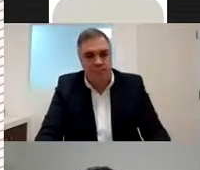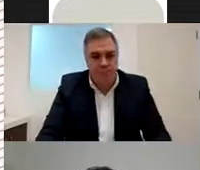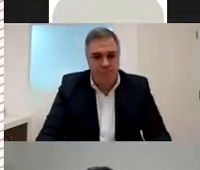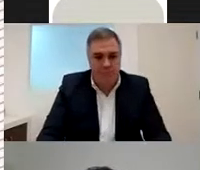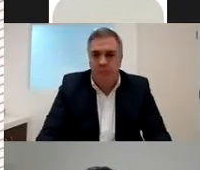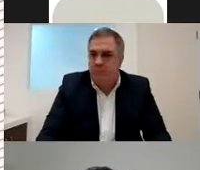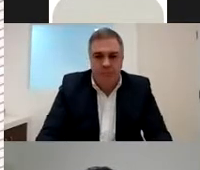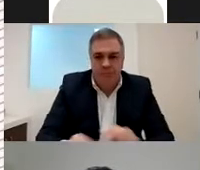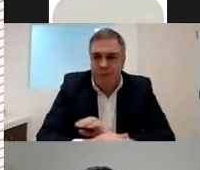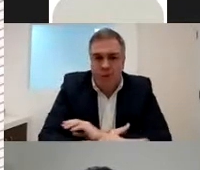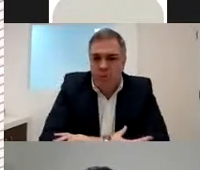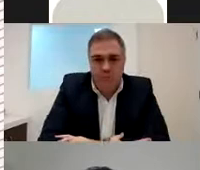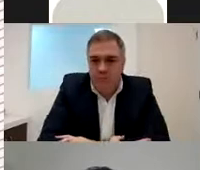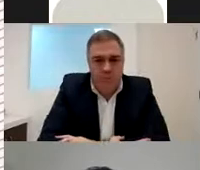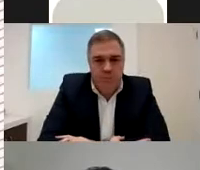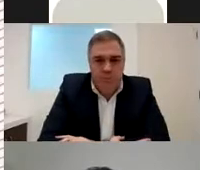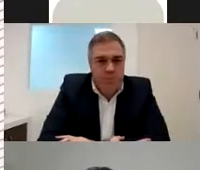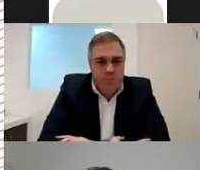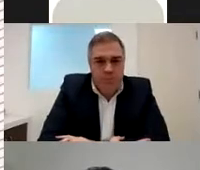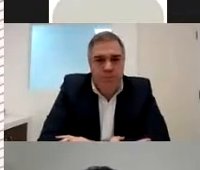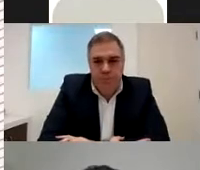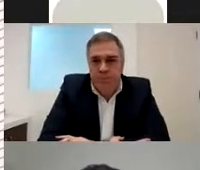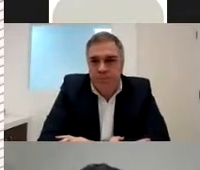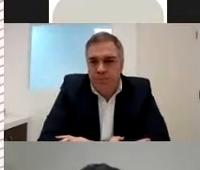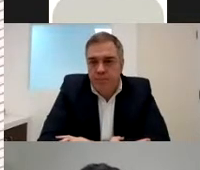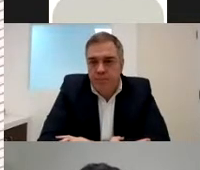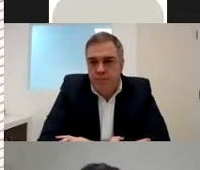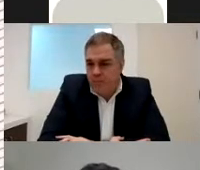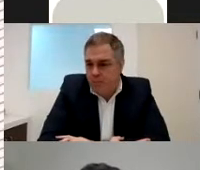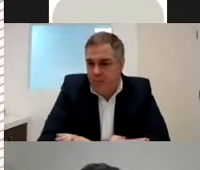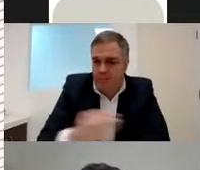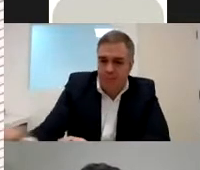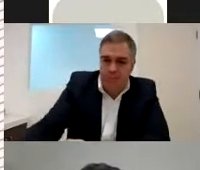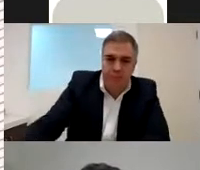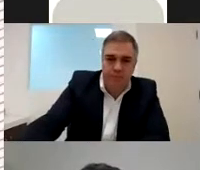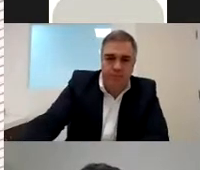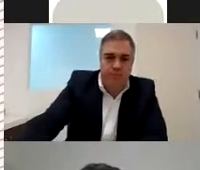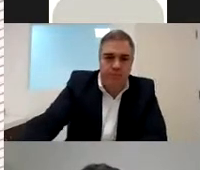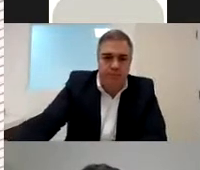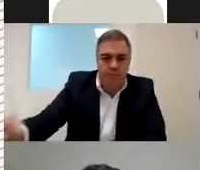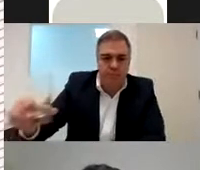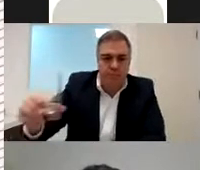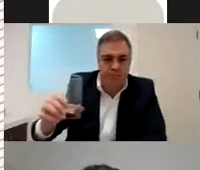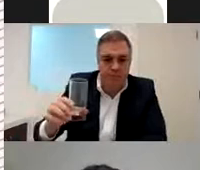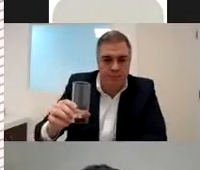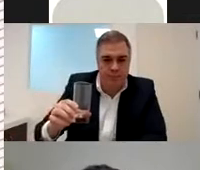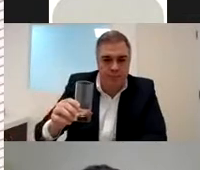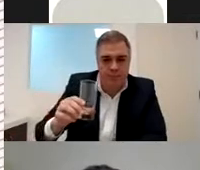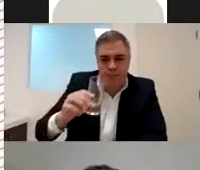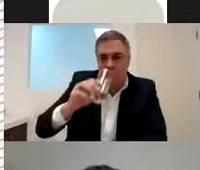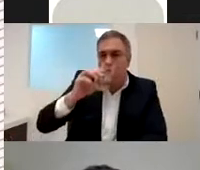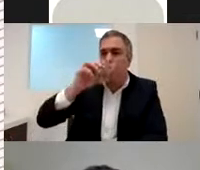Doutor Ângelo, por favor, se tiver, verificar só se o microfone está ligado ou desligado.